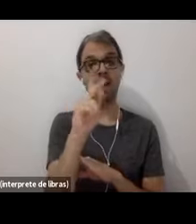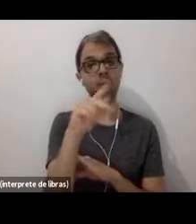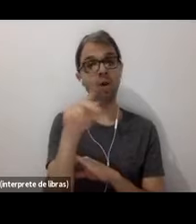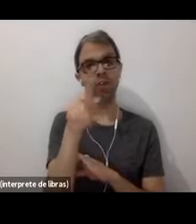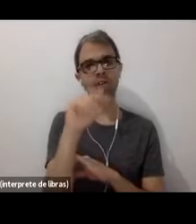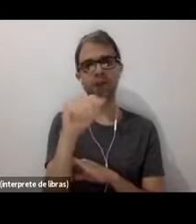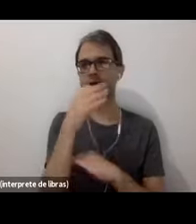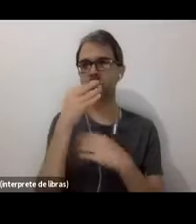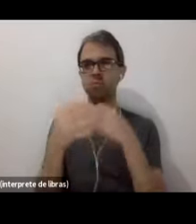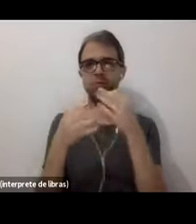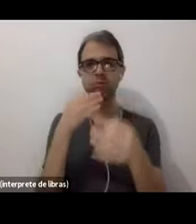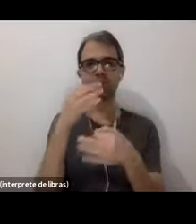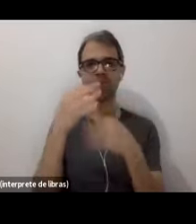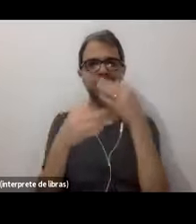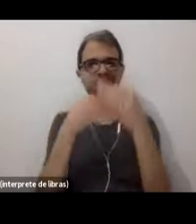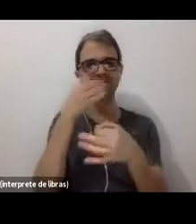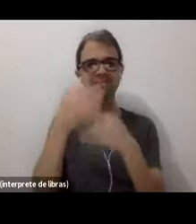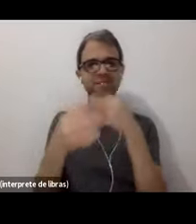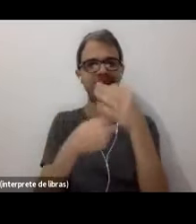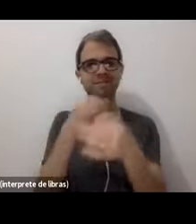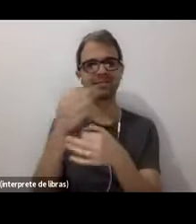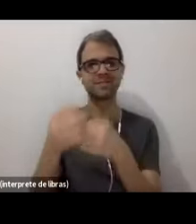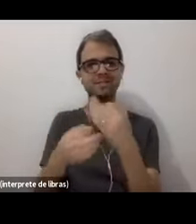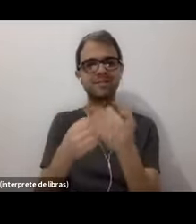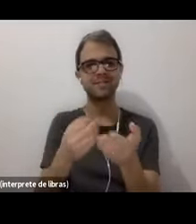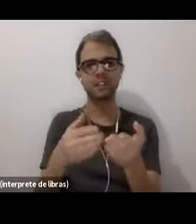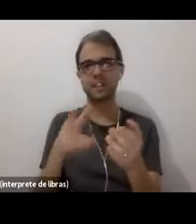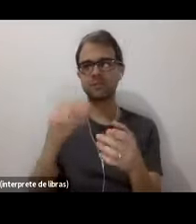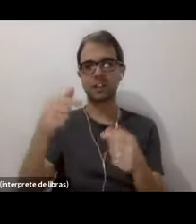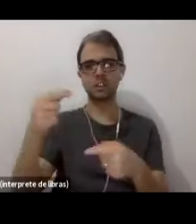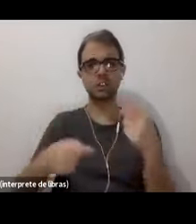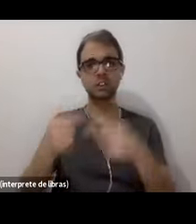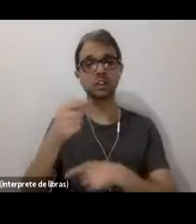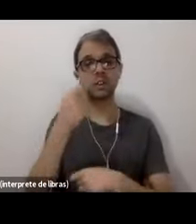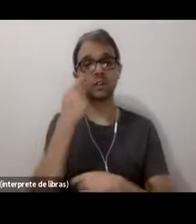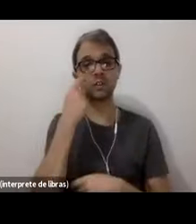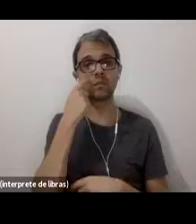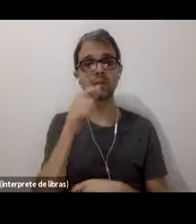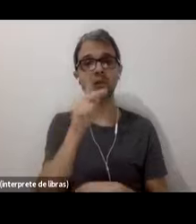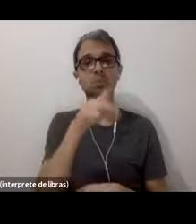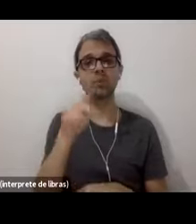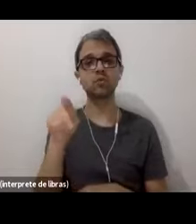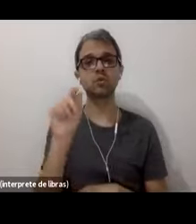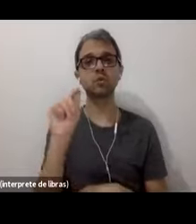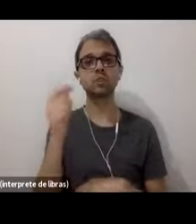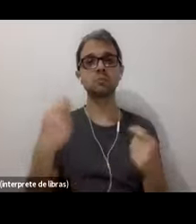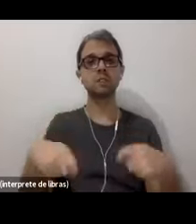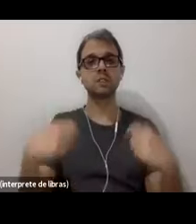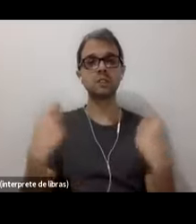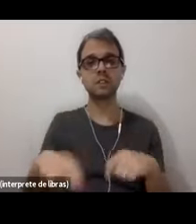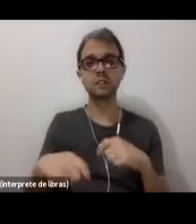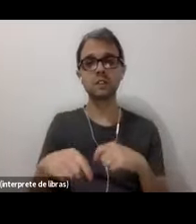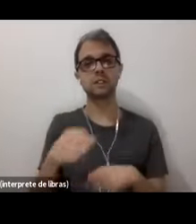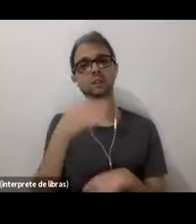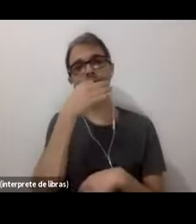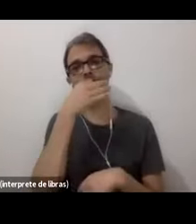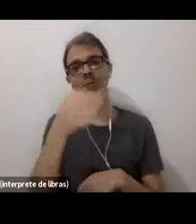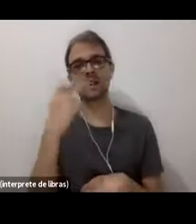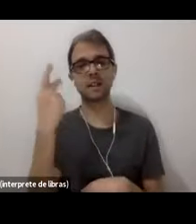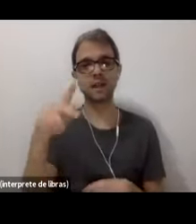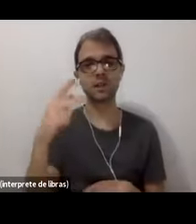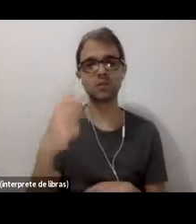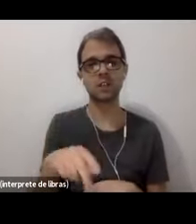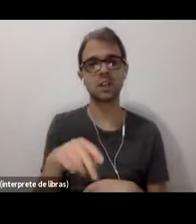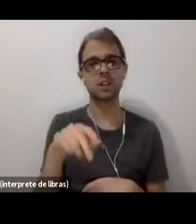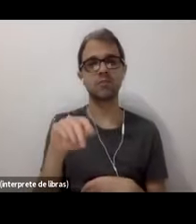né, e para elas realmente trazerem o que elas felicitam, o que elas sugerem e o que elas criticam, né. A nossa